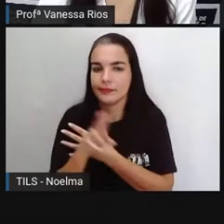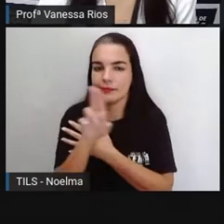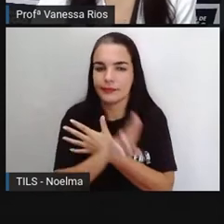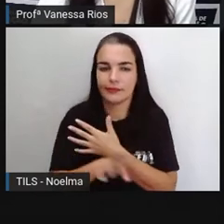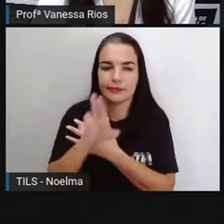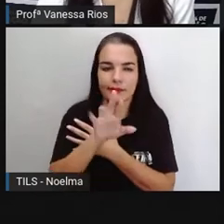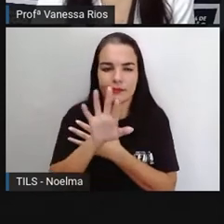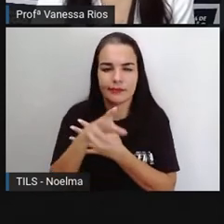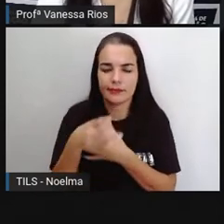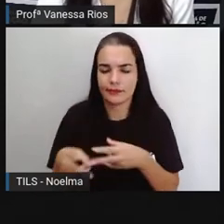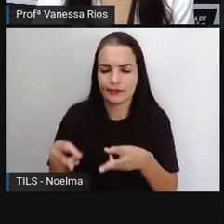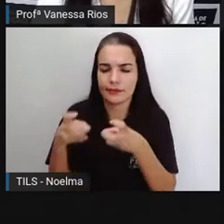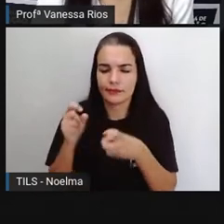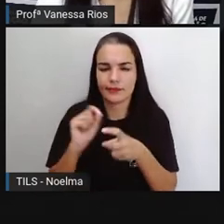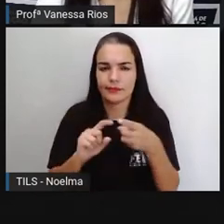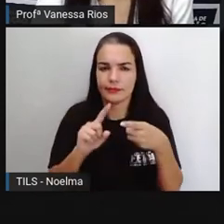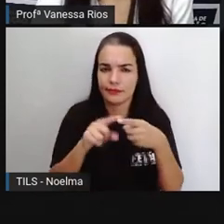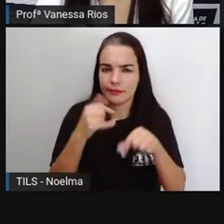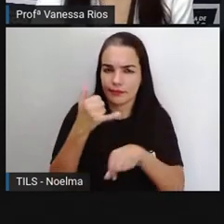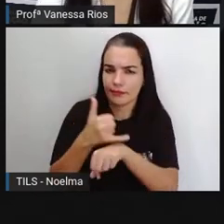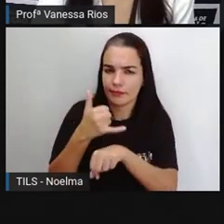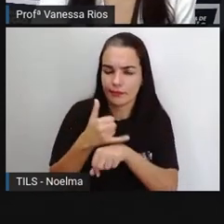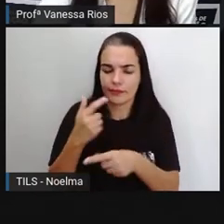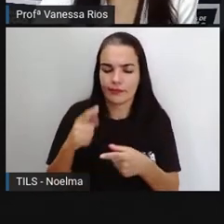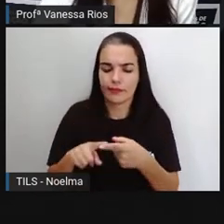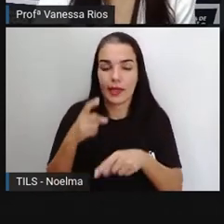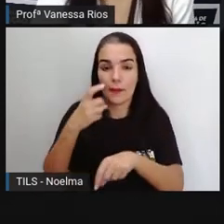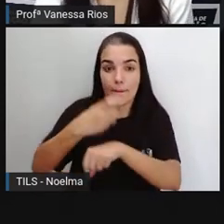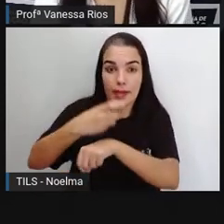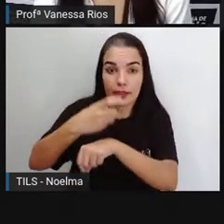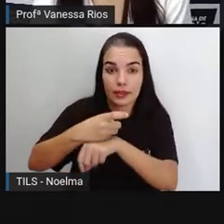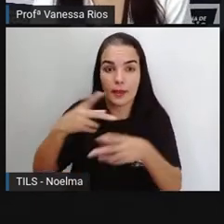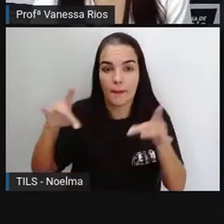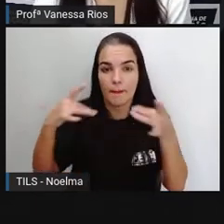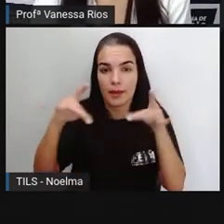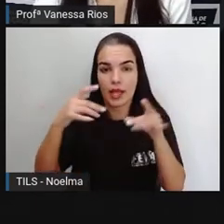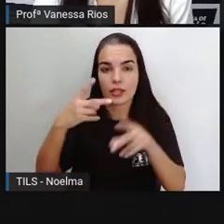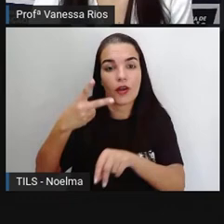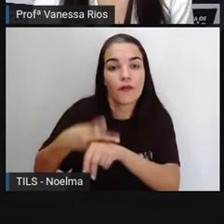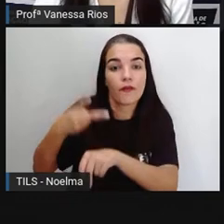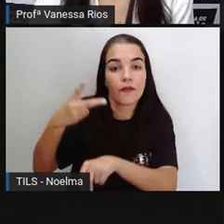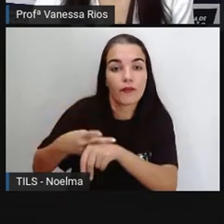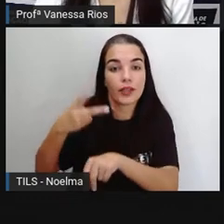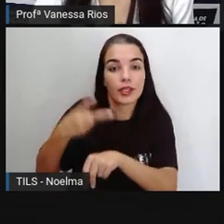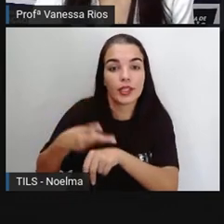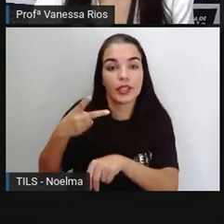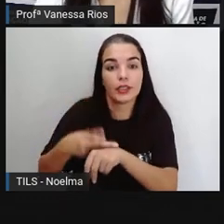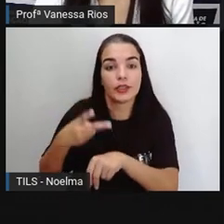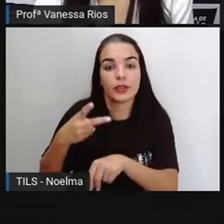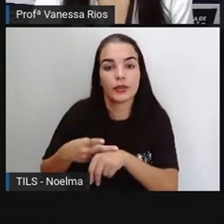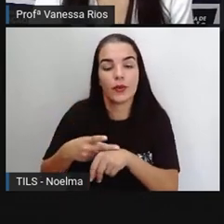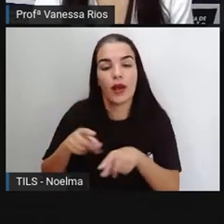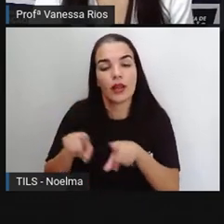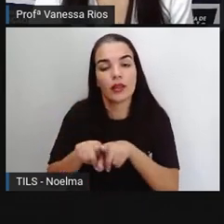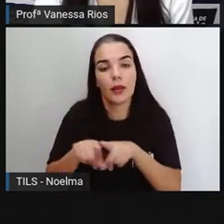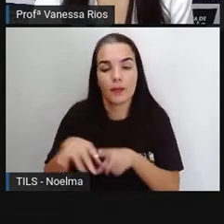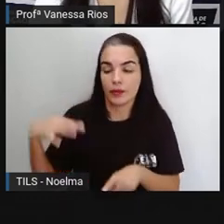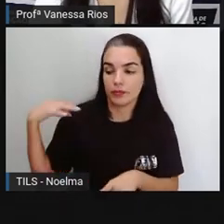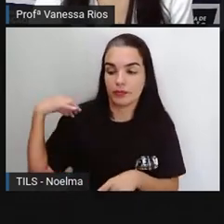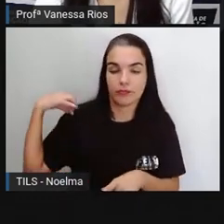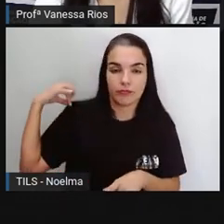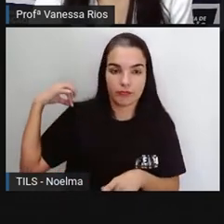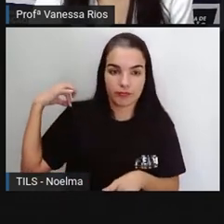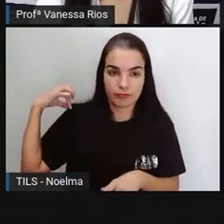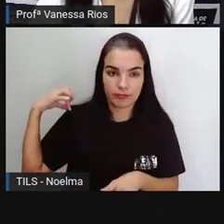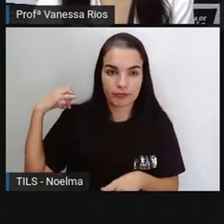gente percebe objetos constituídos de metais, de madeira, de plástico, de vidro e cerâmica, e também de